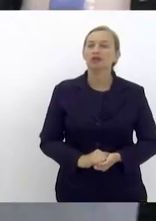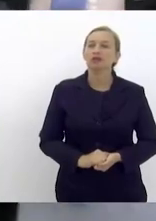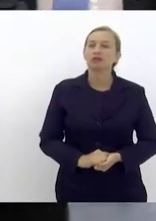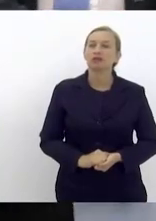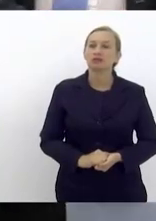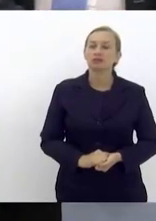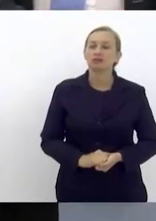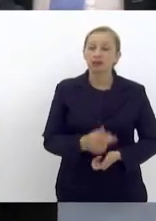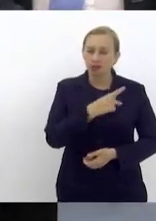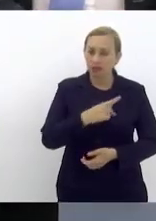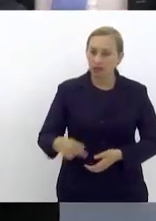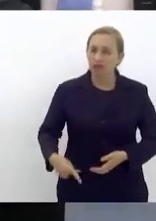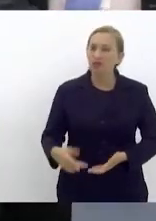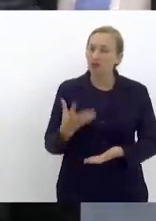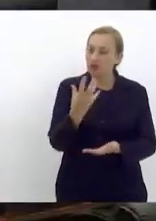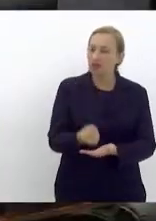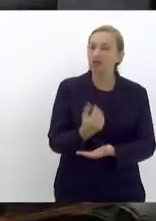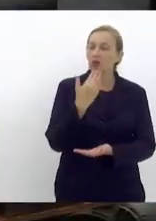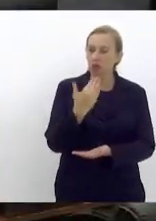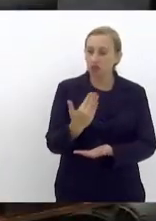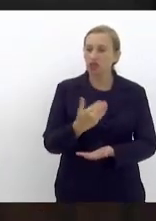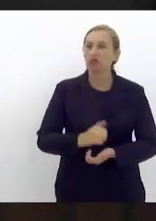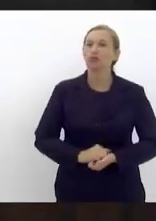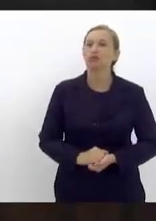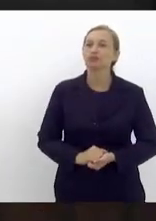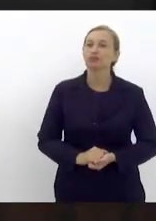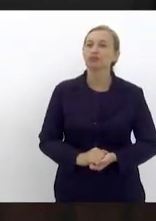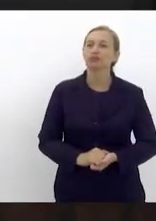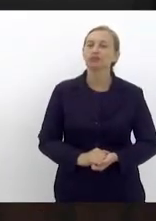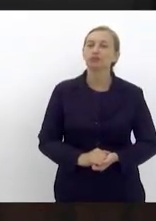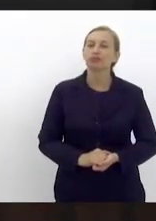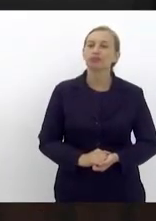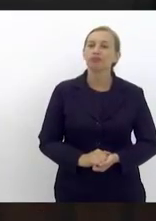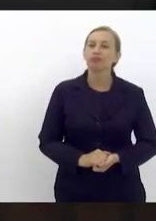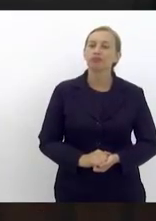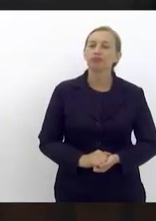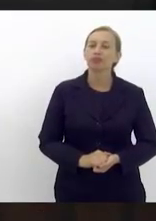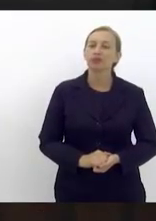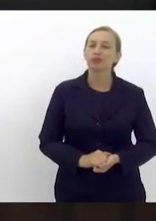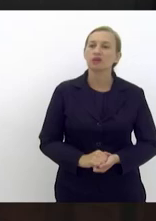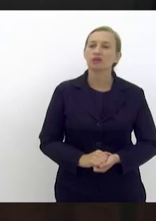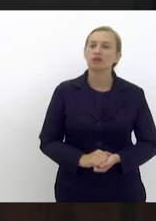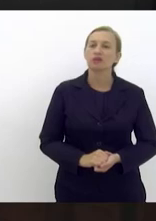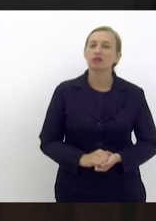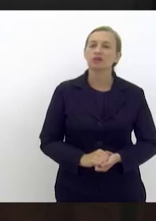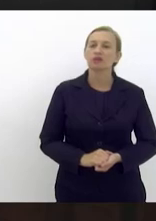A presidência vai acatar o pedido de Vossa Excelência. É mais do que